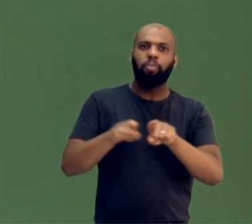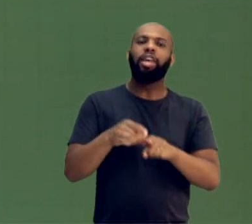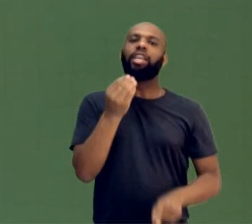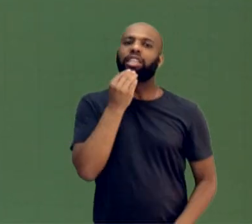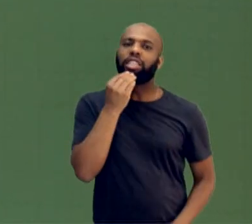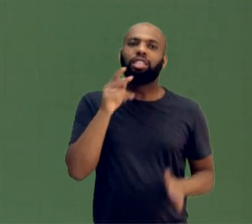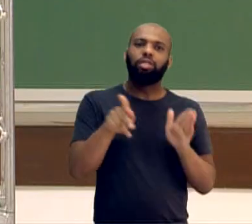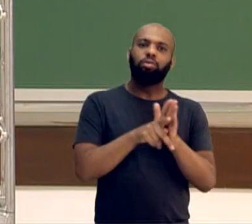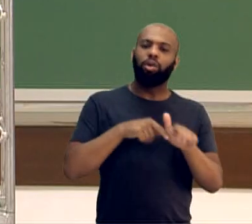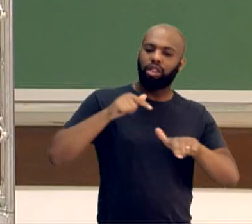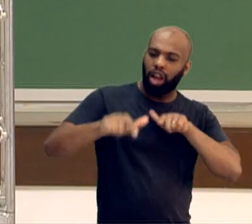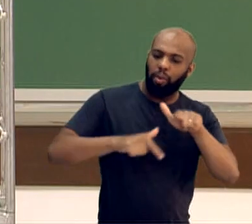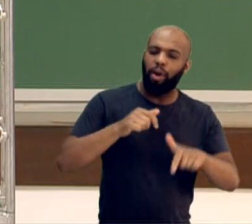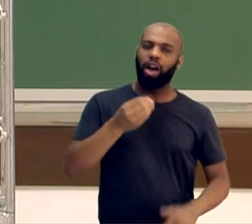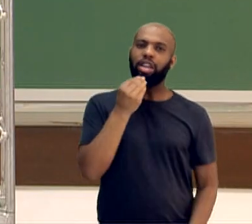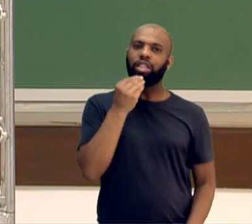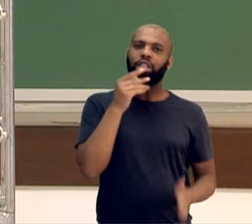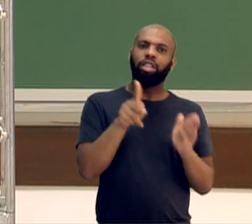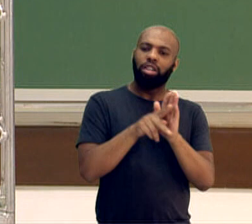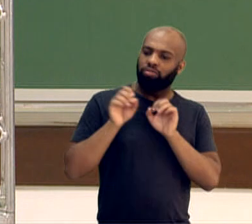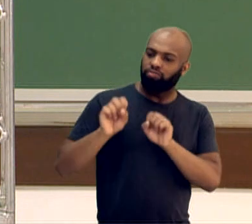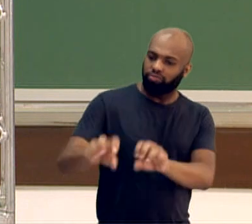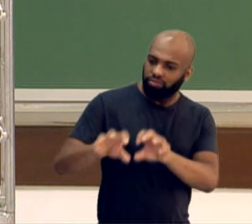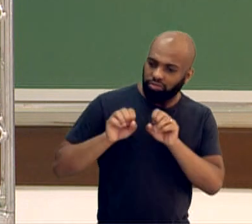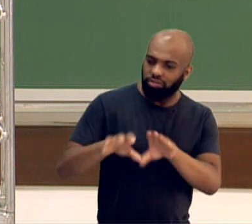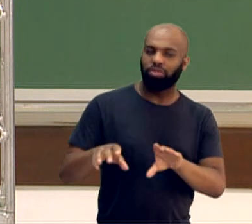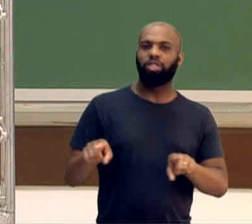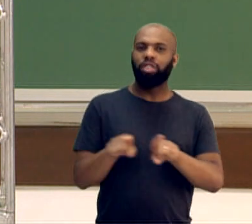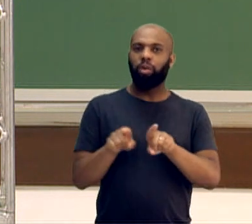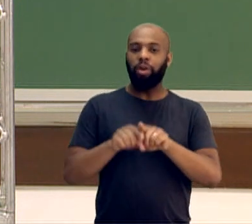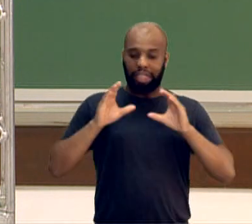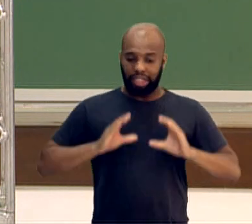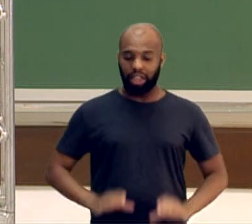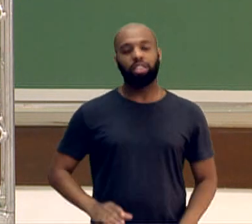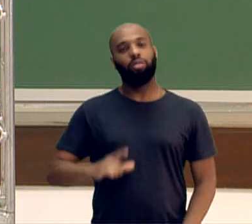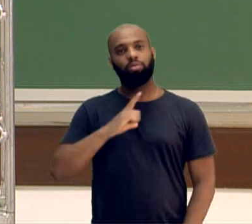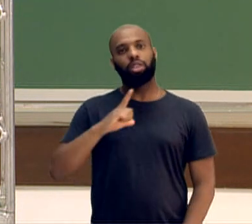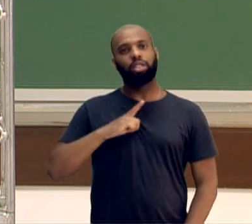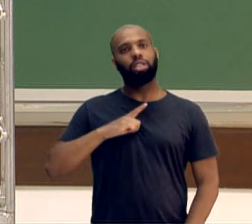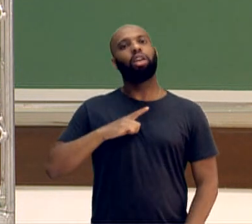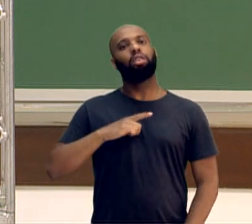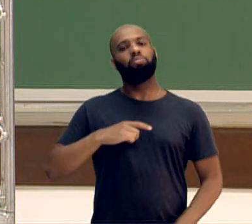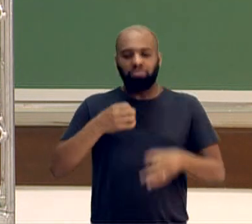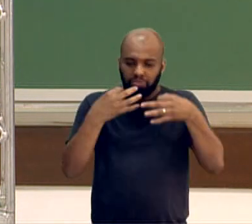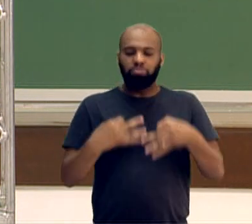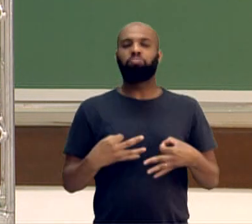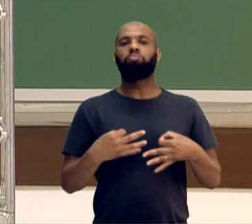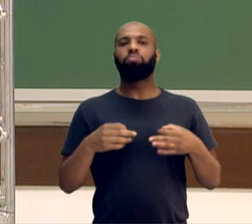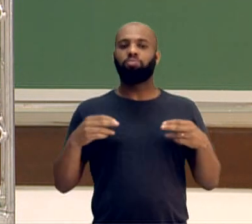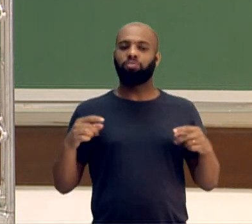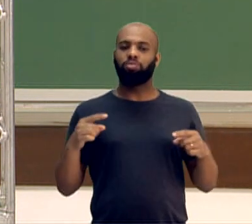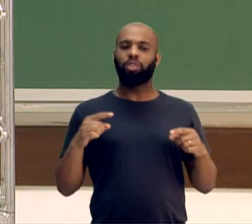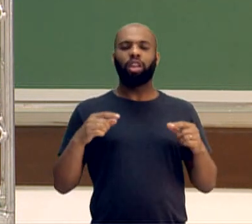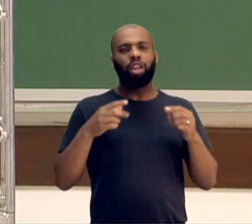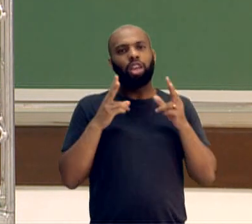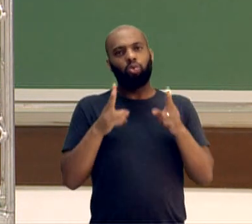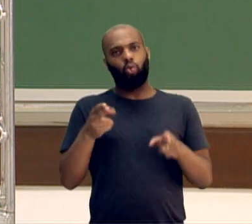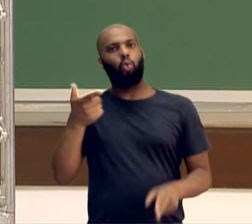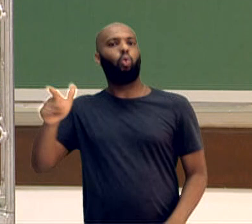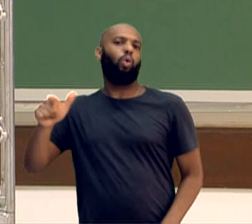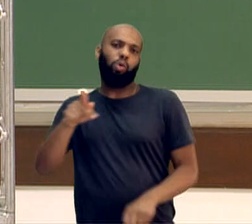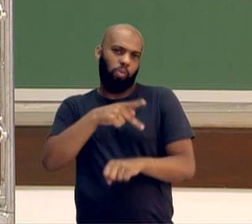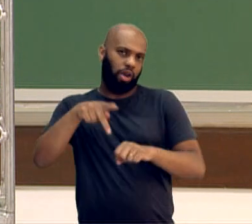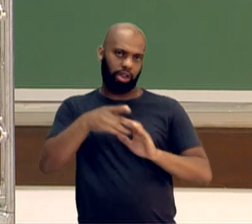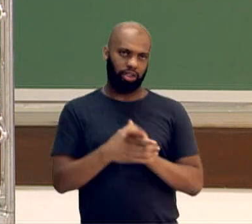educação, né? A chance de se tornar um cidadão com mínimo de dignidade, como todos os outros países aconteceram, né? Futuramente, se o Haiti se